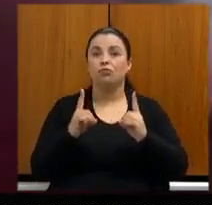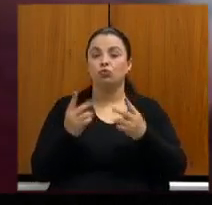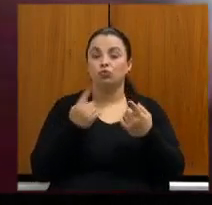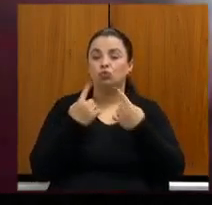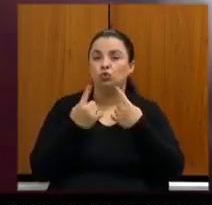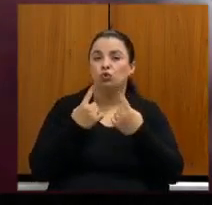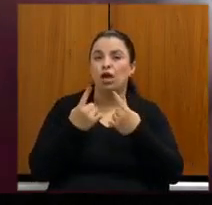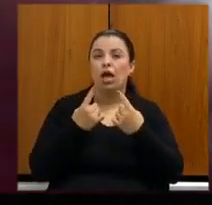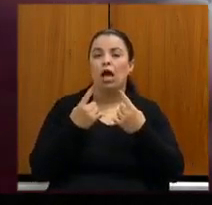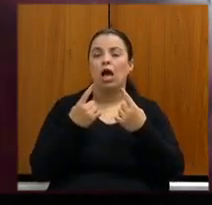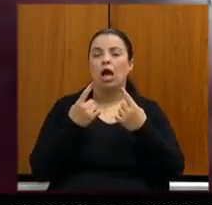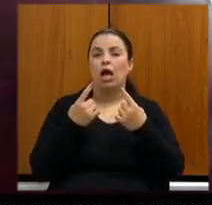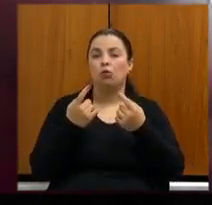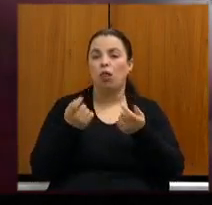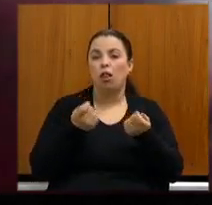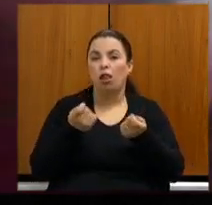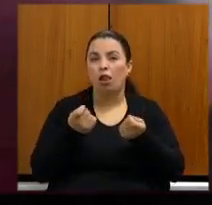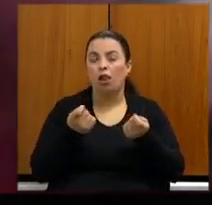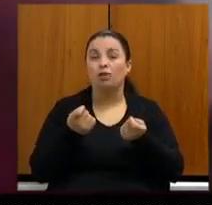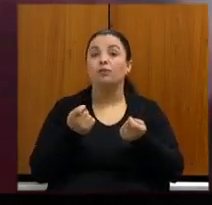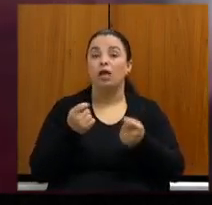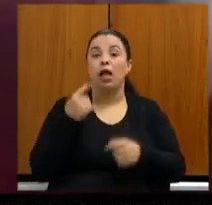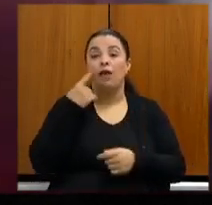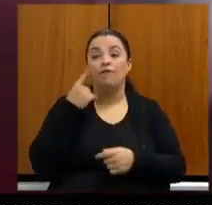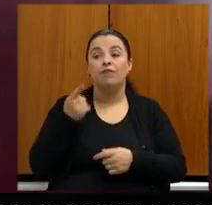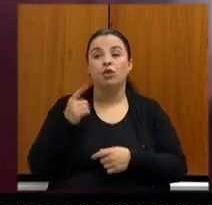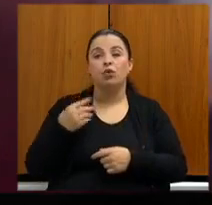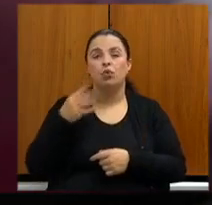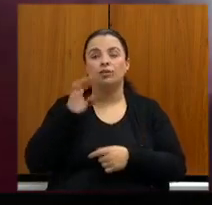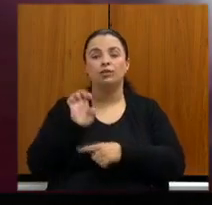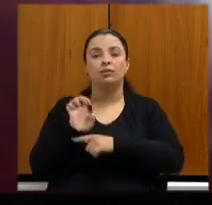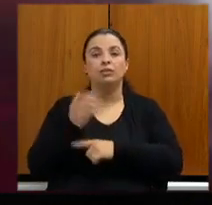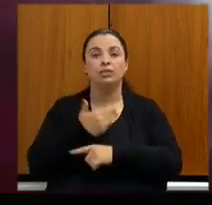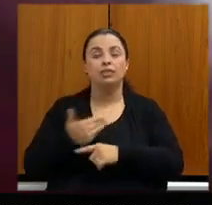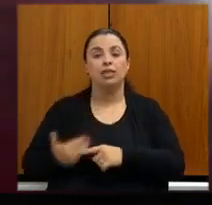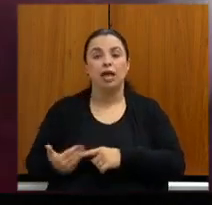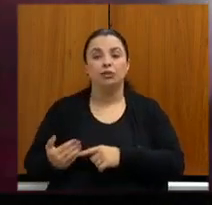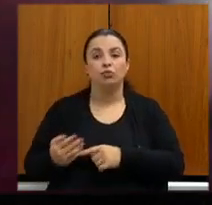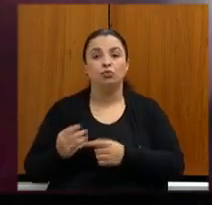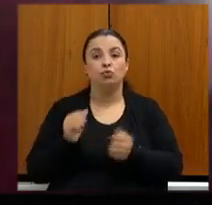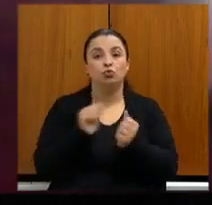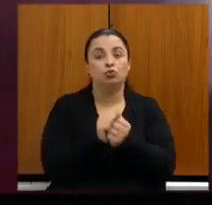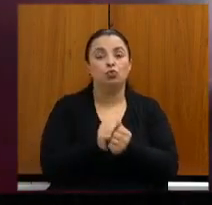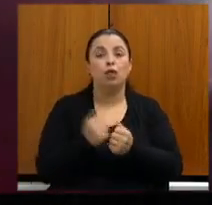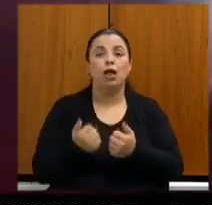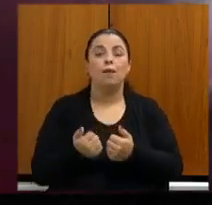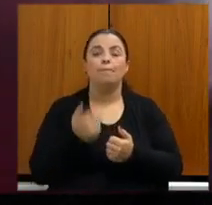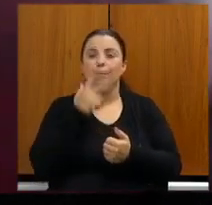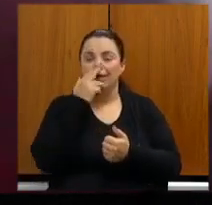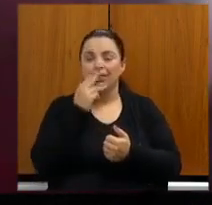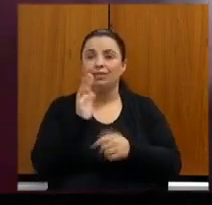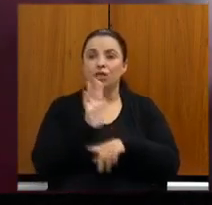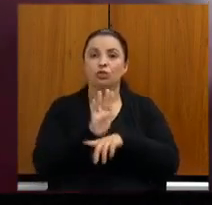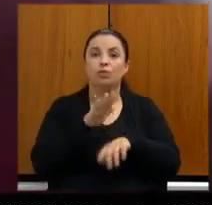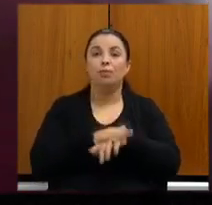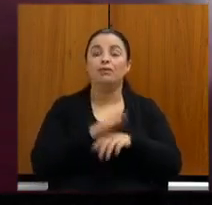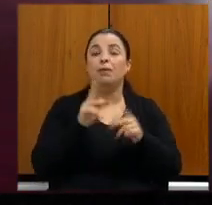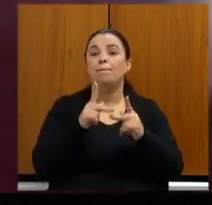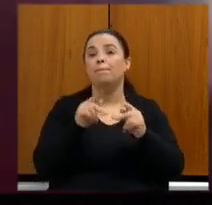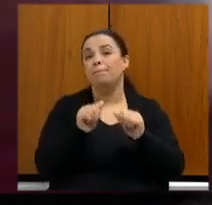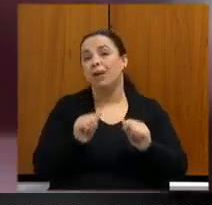presença ali do Estado ela acaba pacificando aquele conflito e evitando